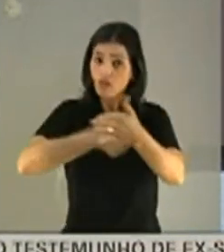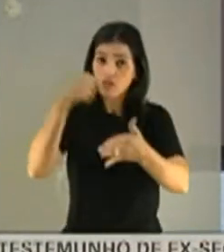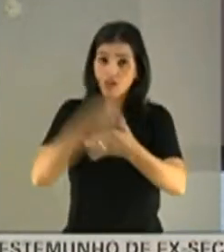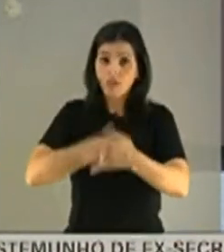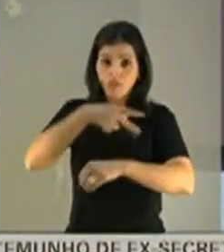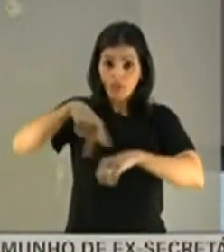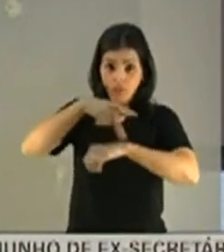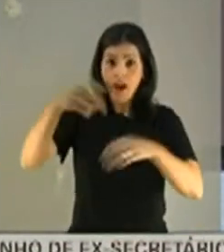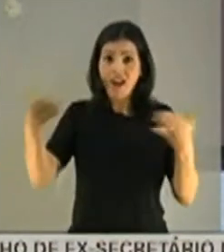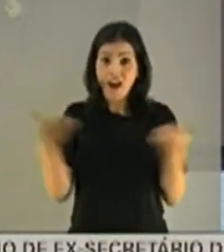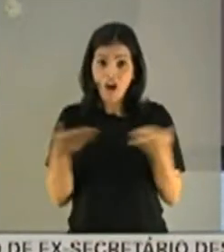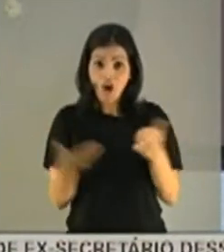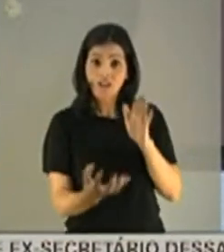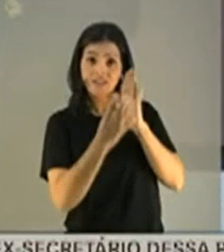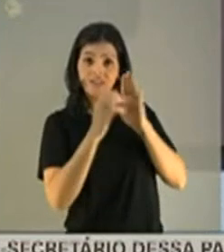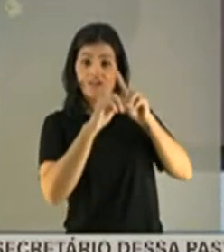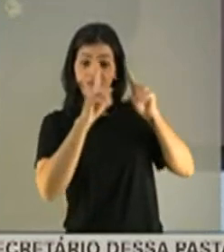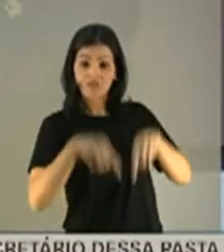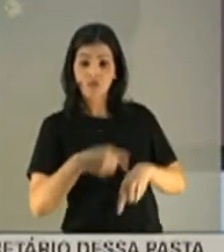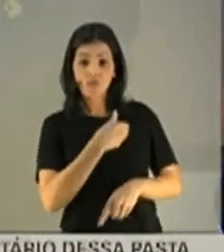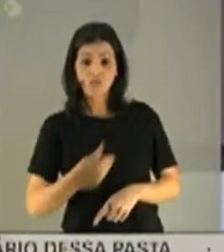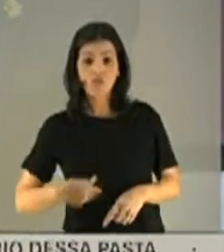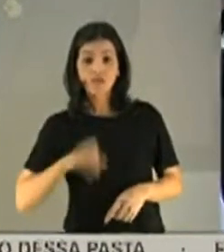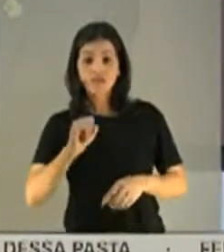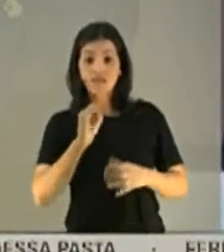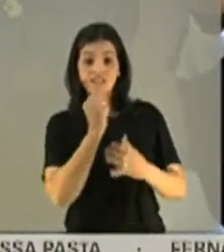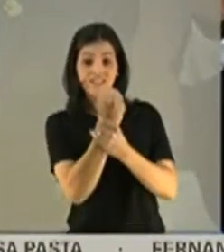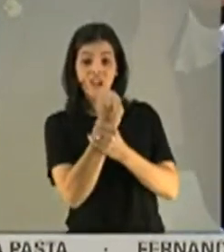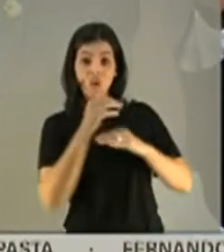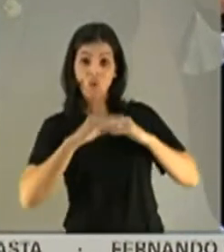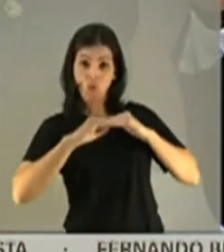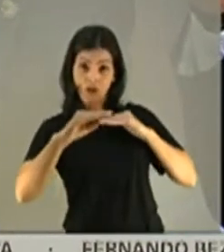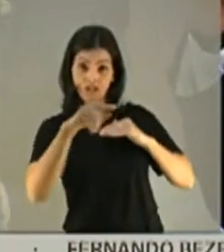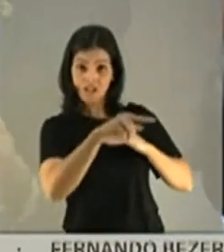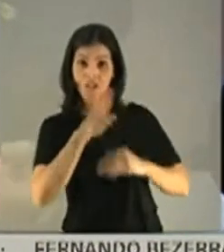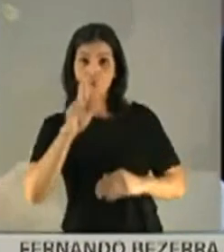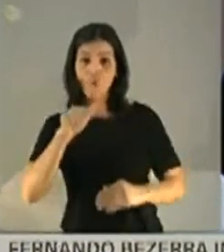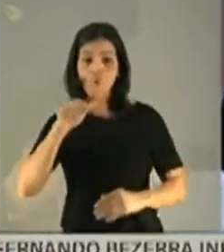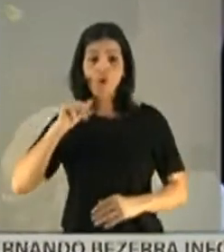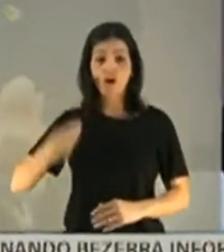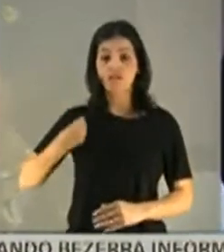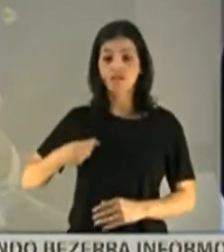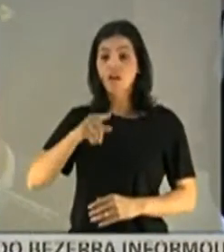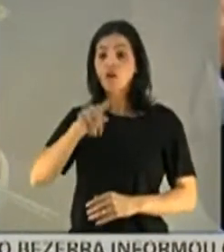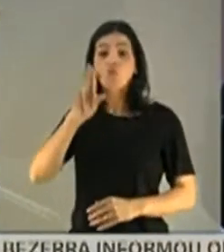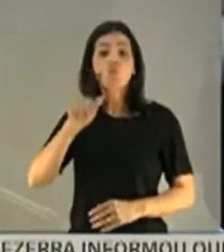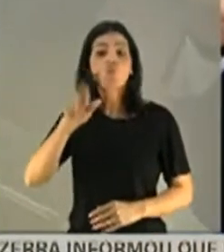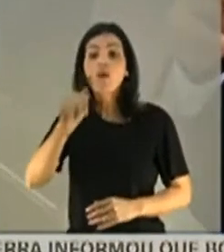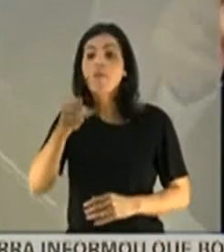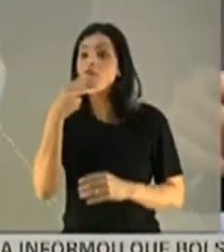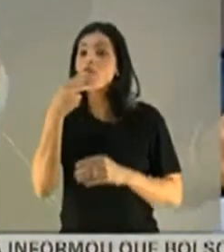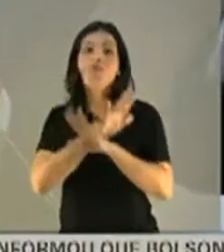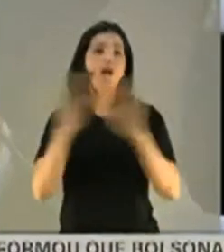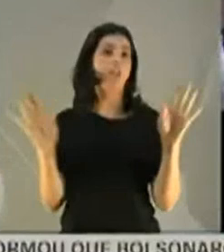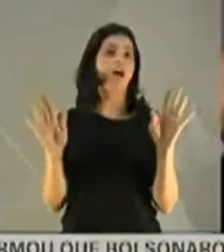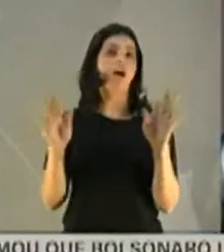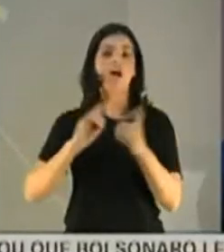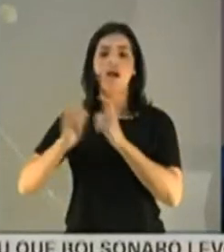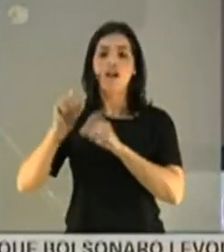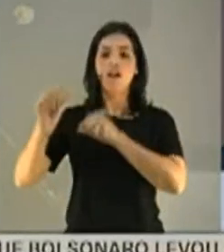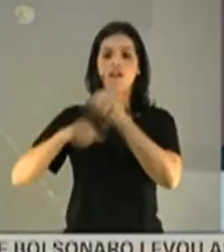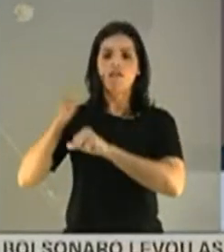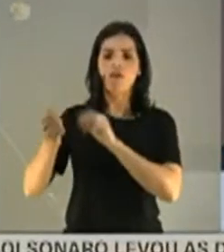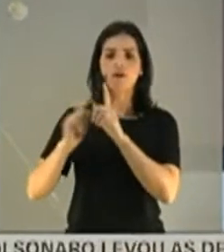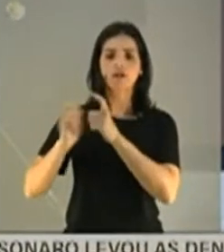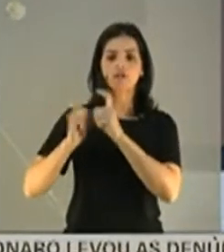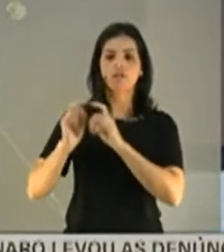públicos e entender que sem a estabilidade ele nunca estaria aqui. Eu nunca mais vou falar disso. Olha, essa reforma administrativa para mim é uma bomba.